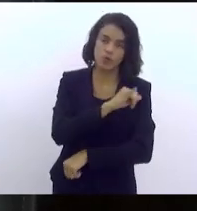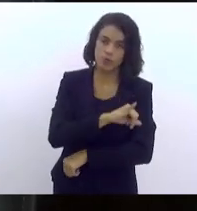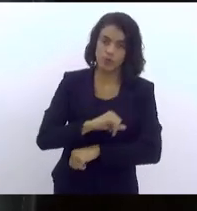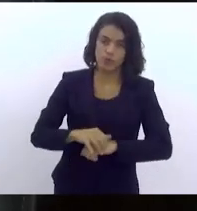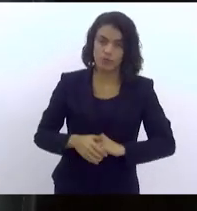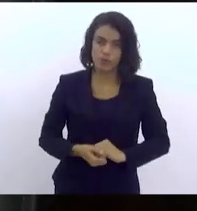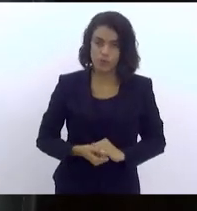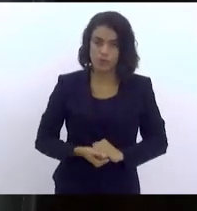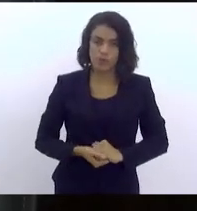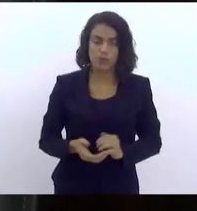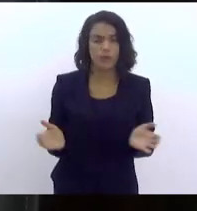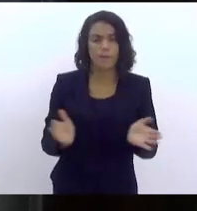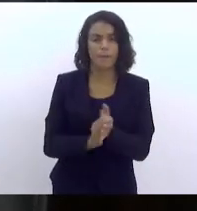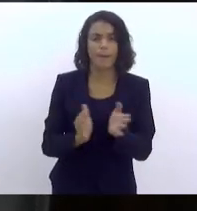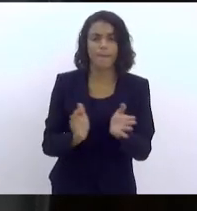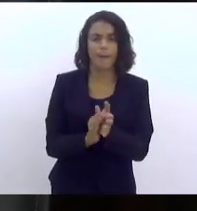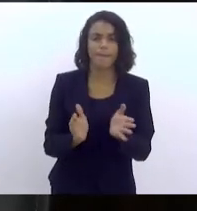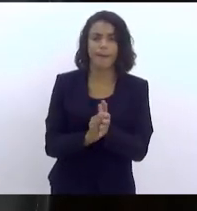Janeiro